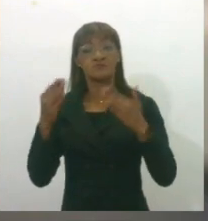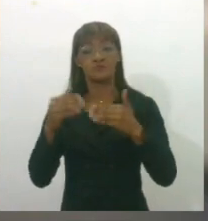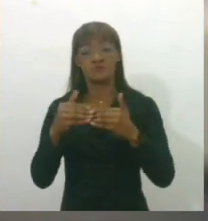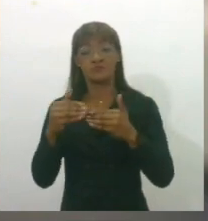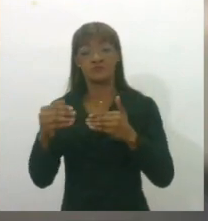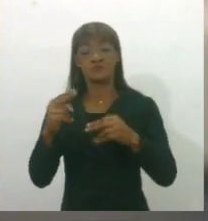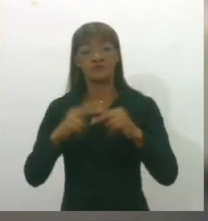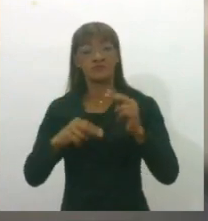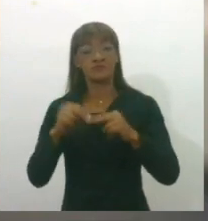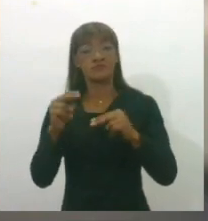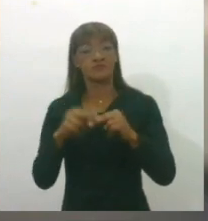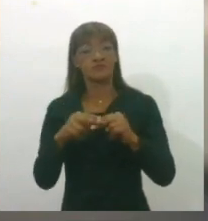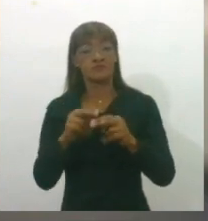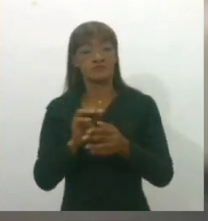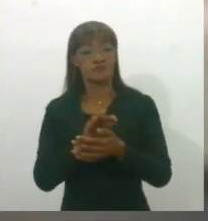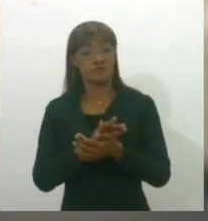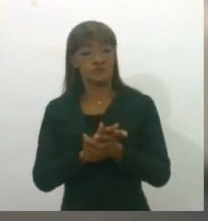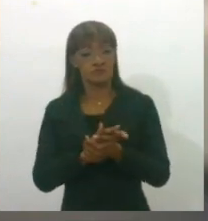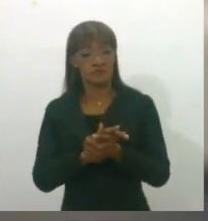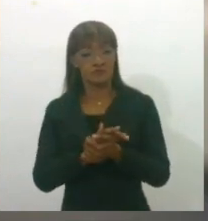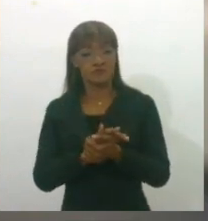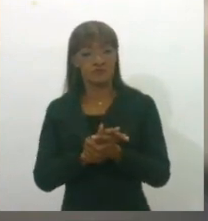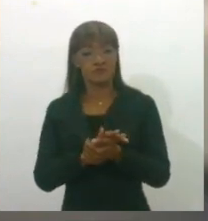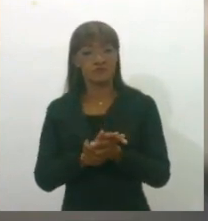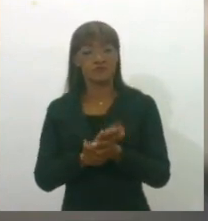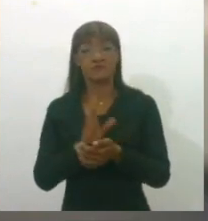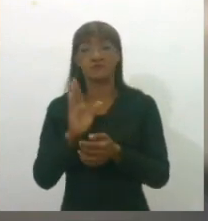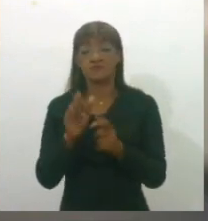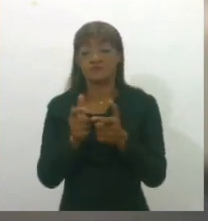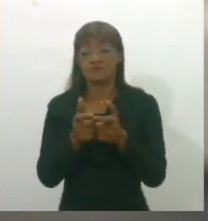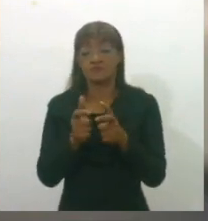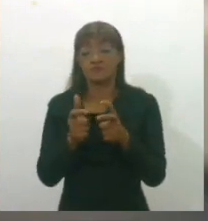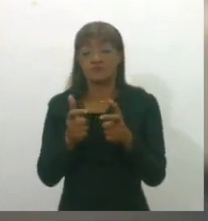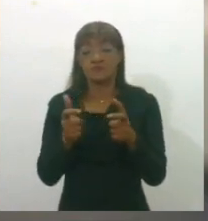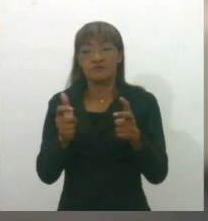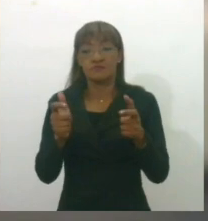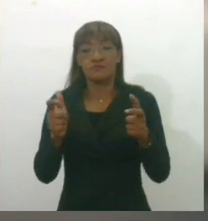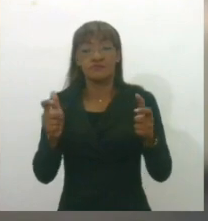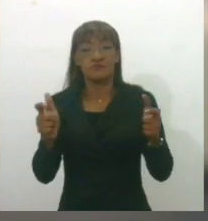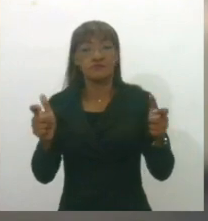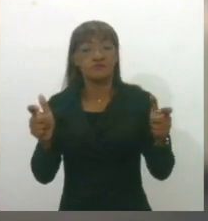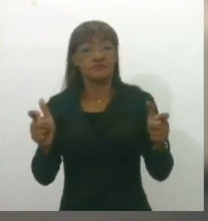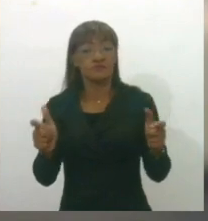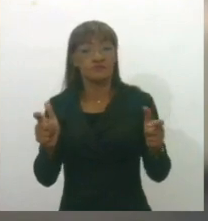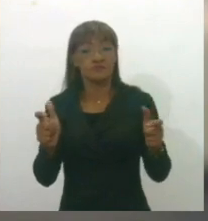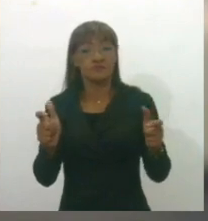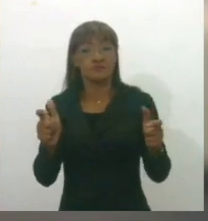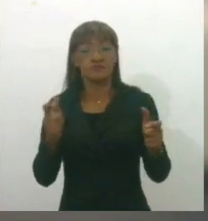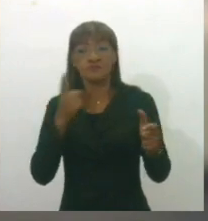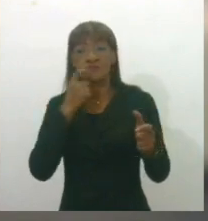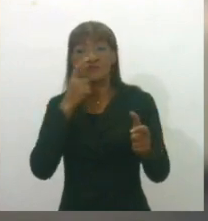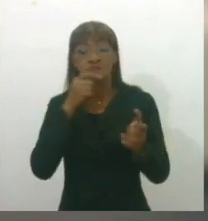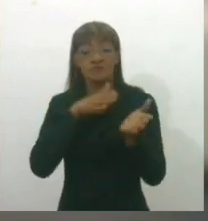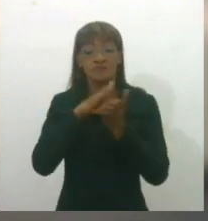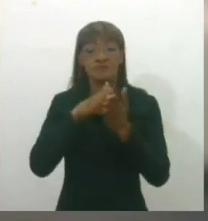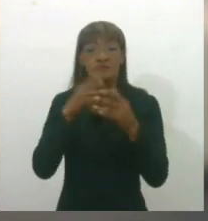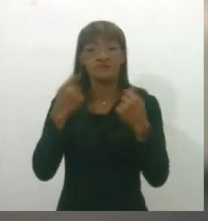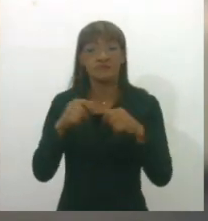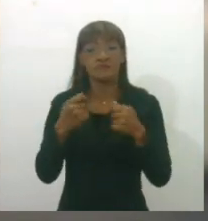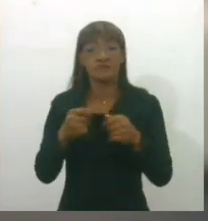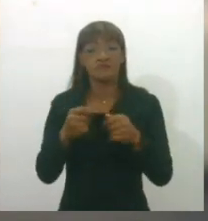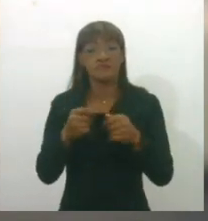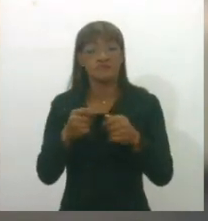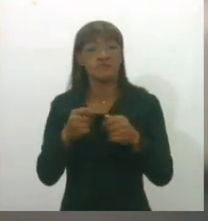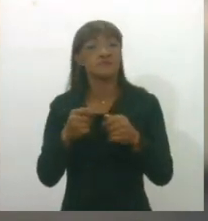não somente há um aumento da necessidade de uso dos sangues e hemocomponentes, no caso, por causa